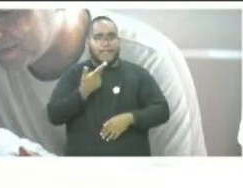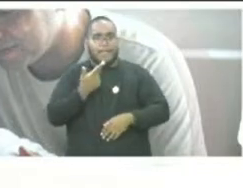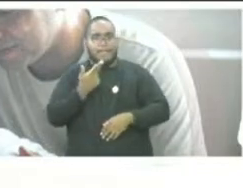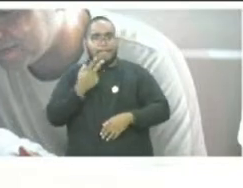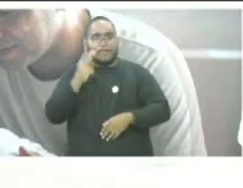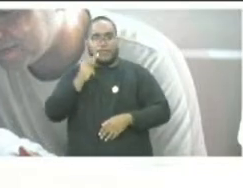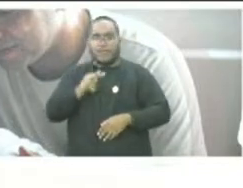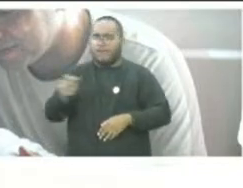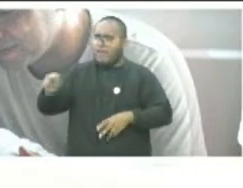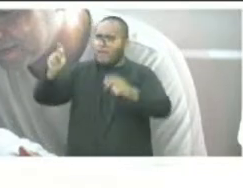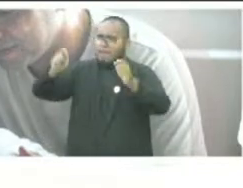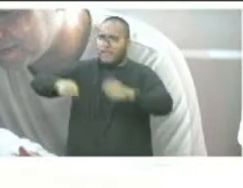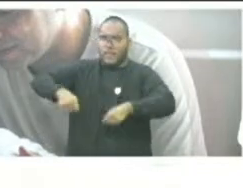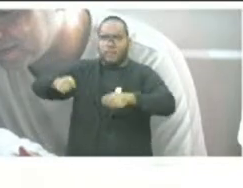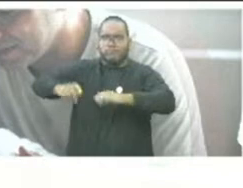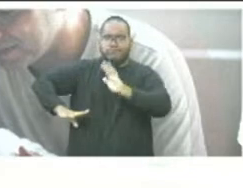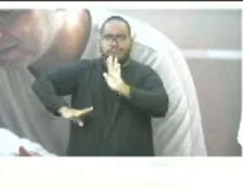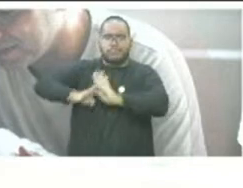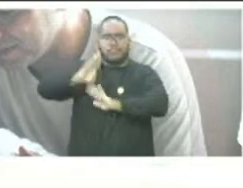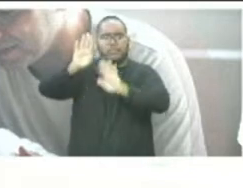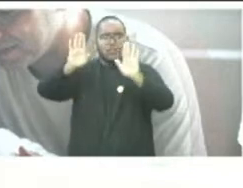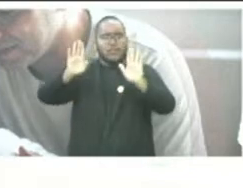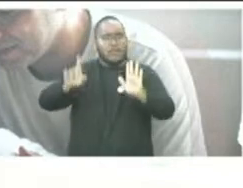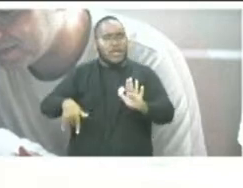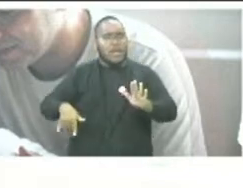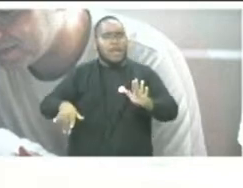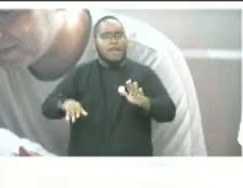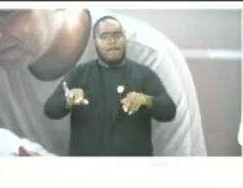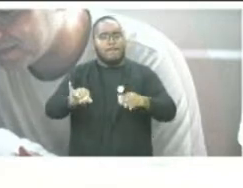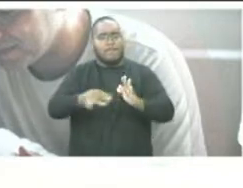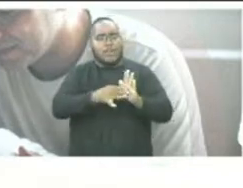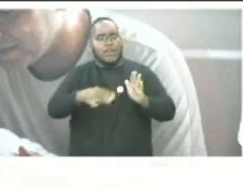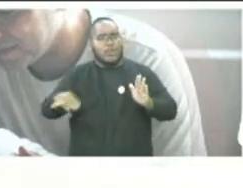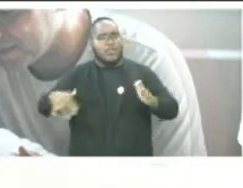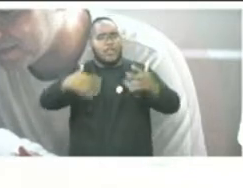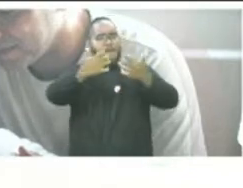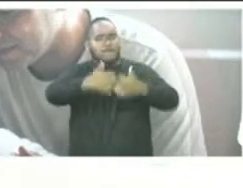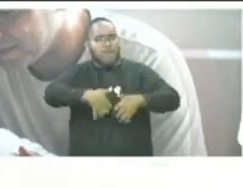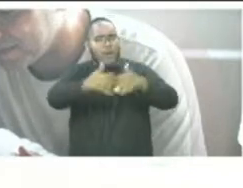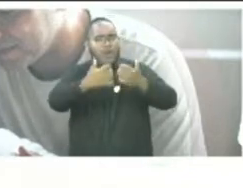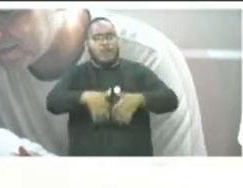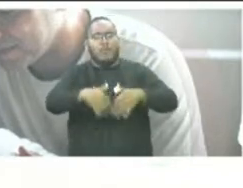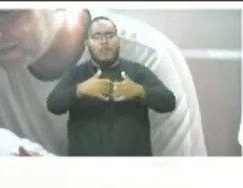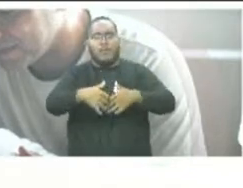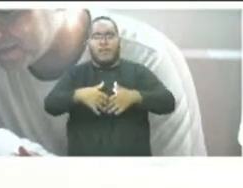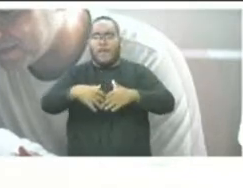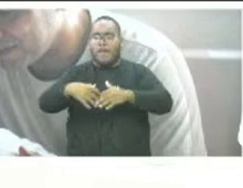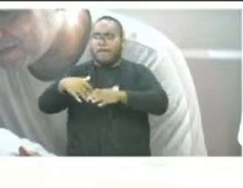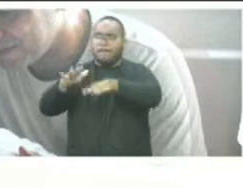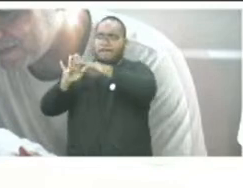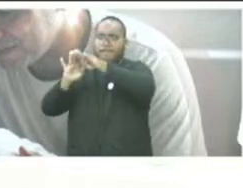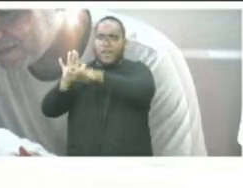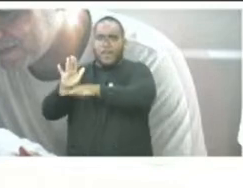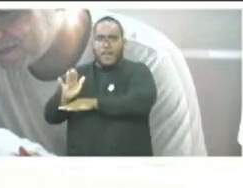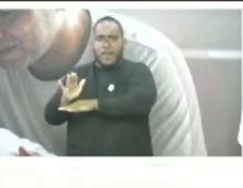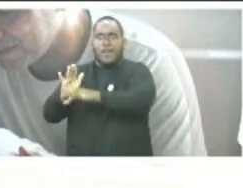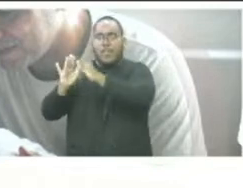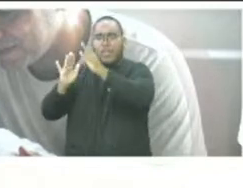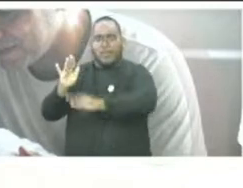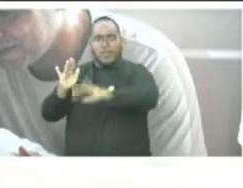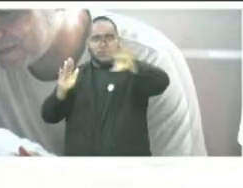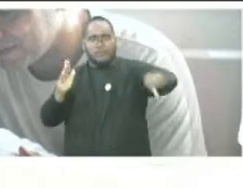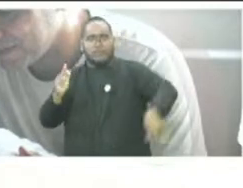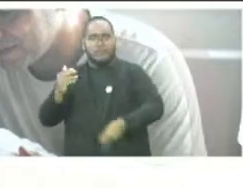potencial, que é trazer algumas metodologias, algumas funcionalidades dentro do prontuário para apoiar esse processo de trabalho junto